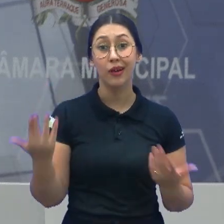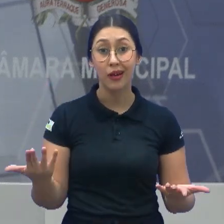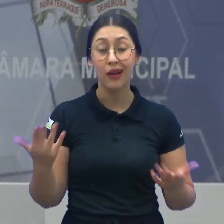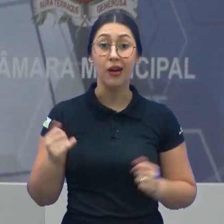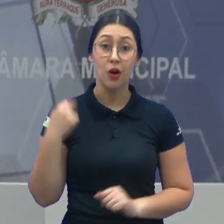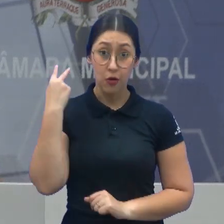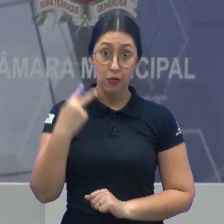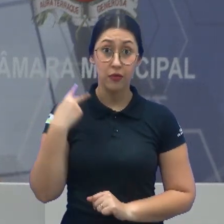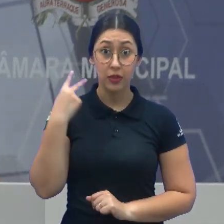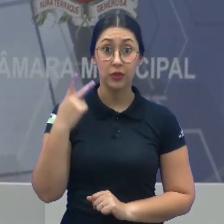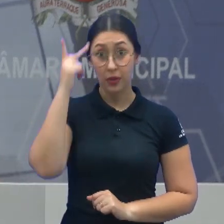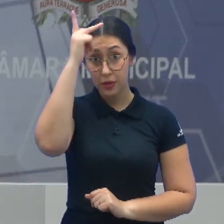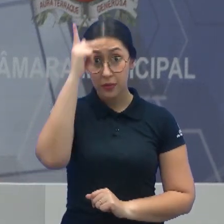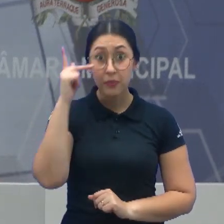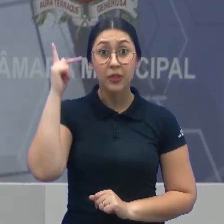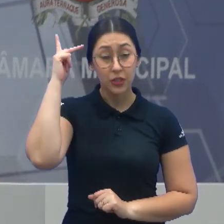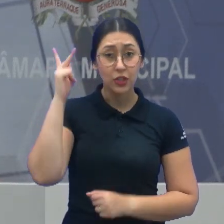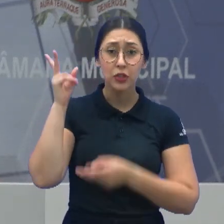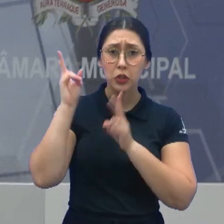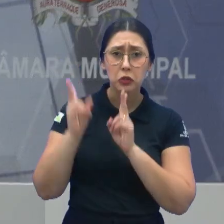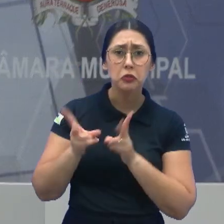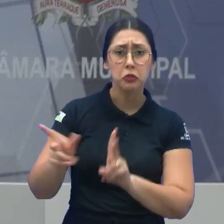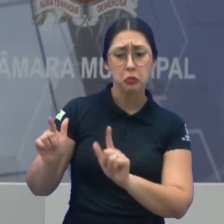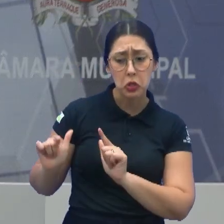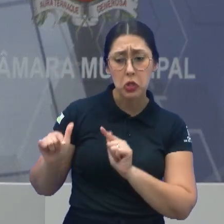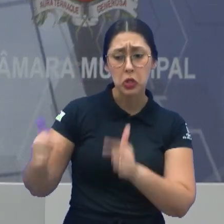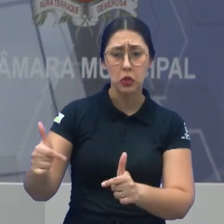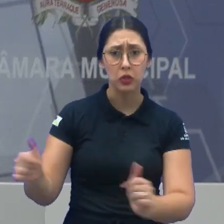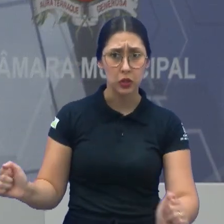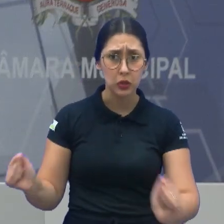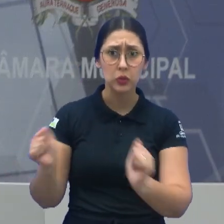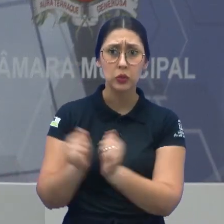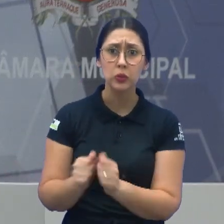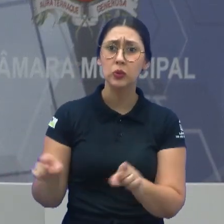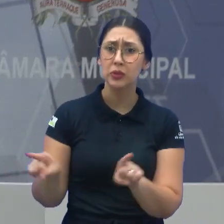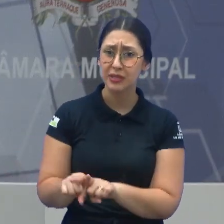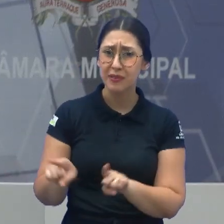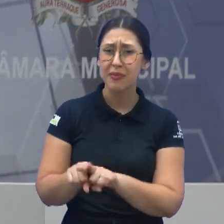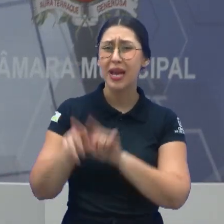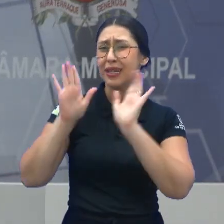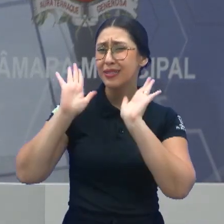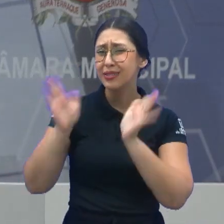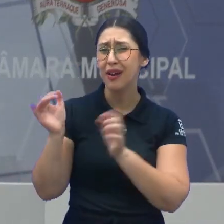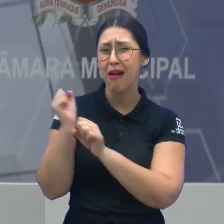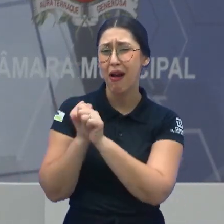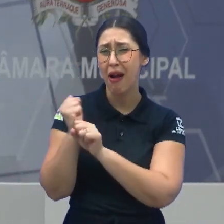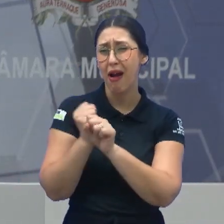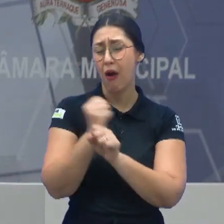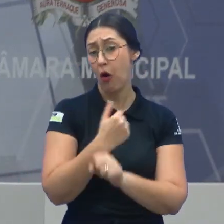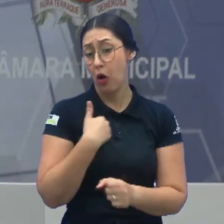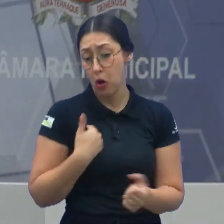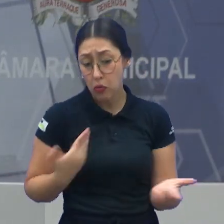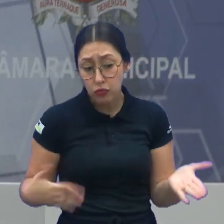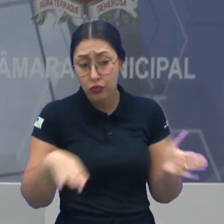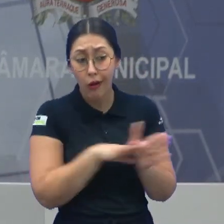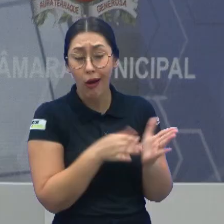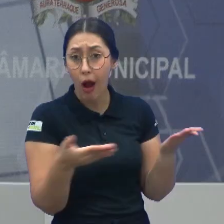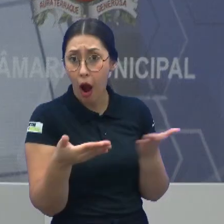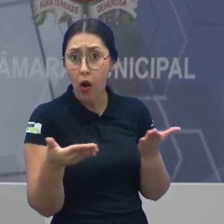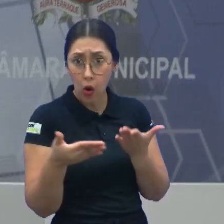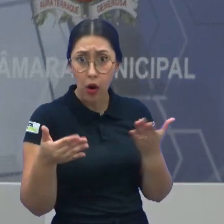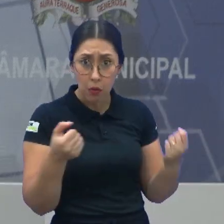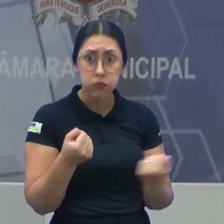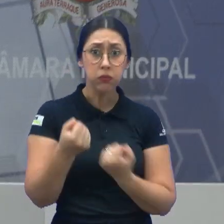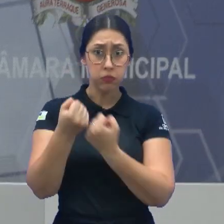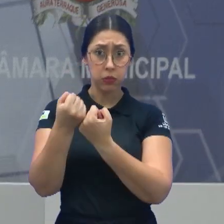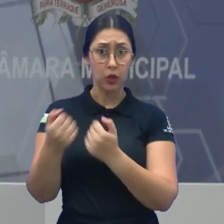que emplaca essa luta aqui nesta casa há muitos anos, e eu cheguei agora e estou somando forças para